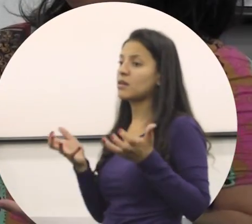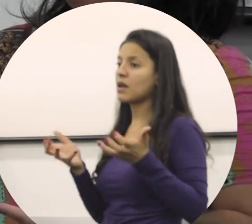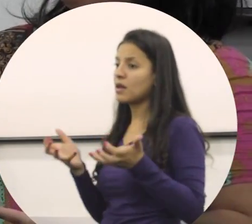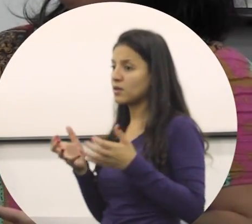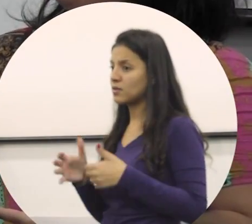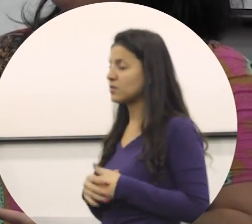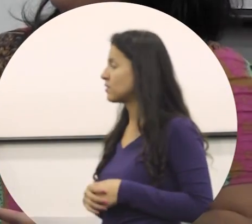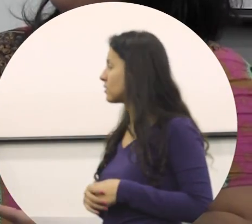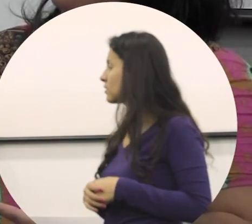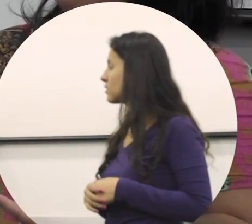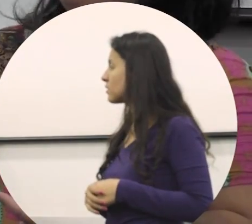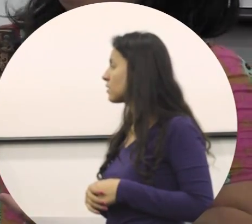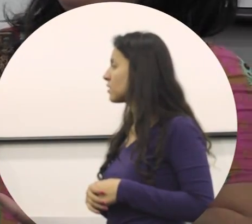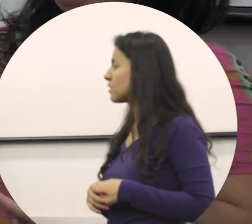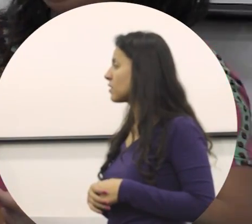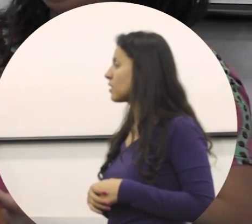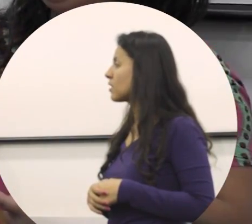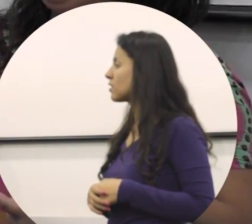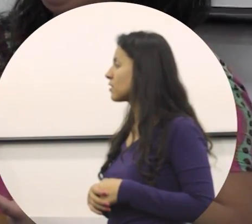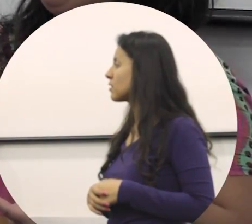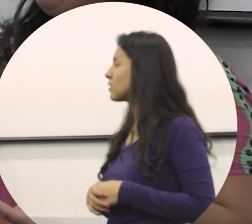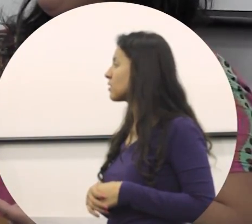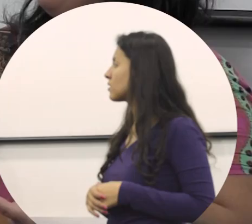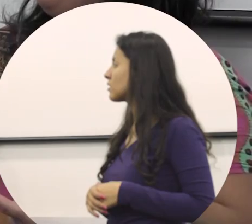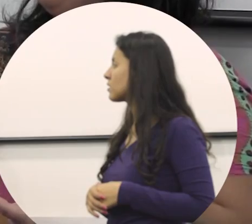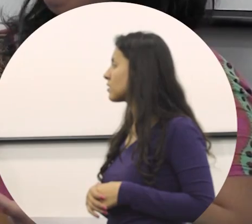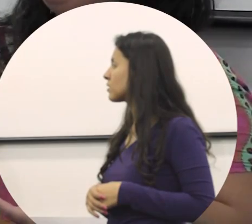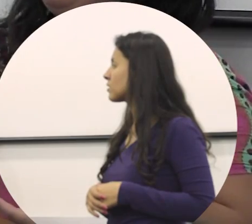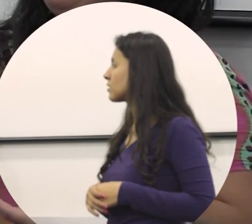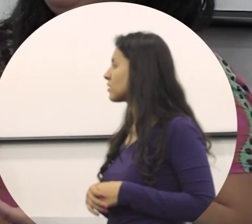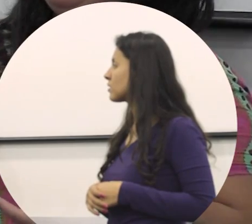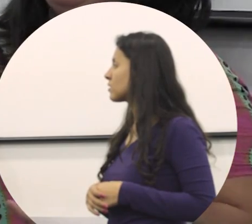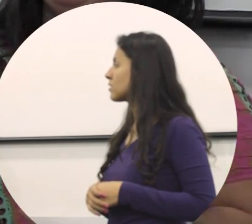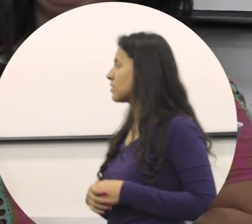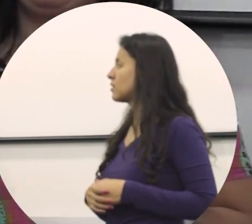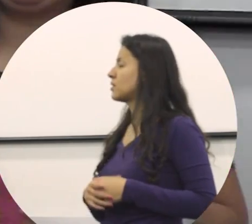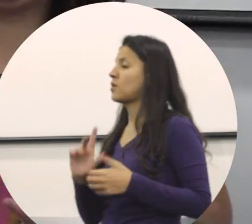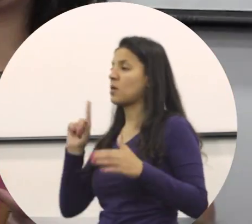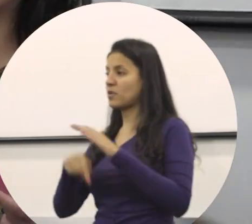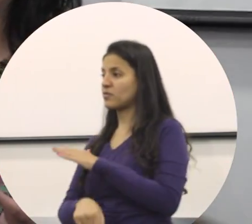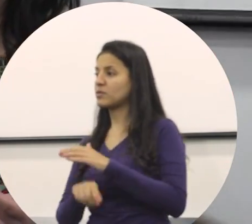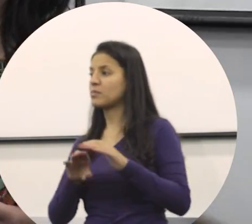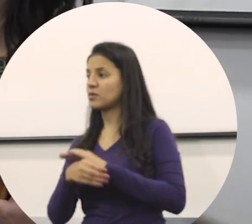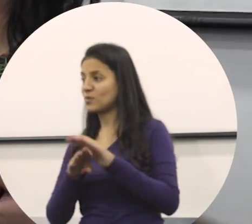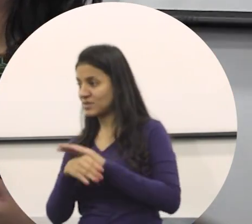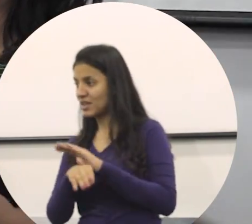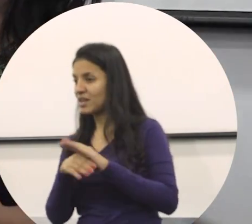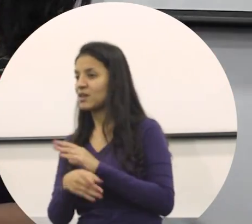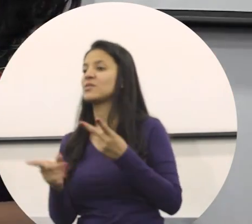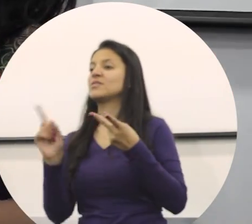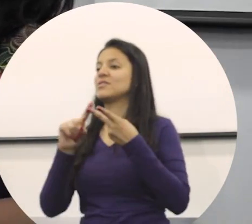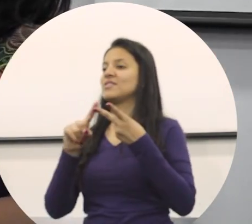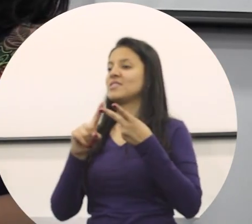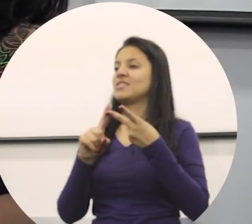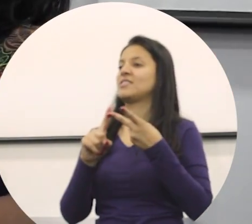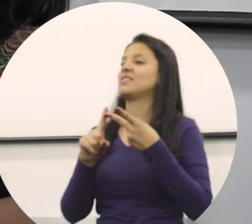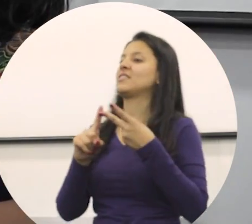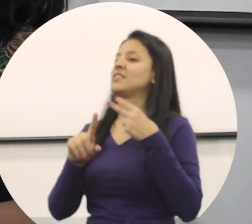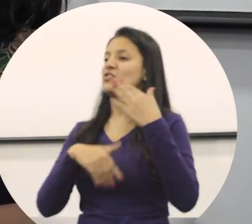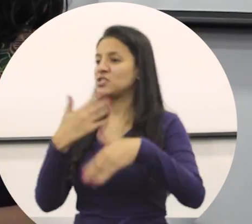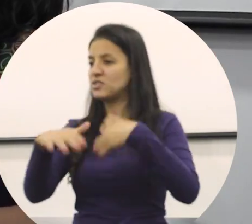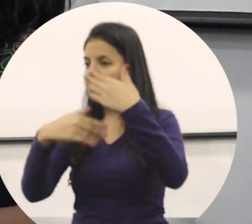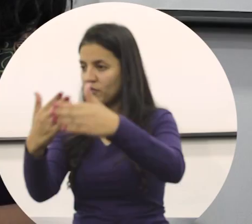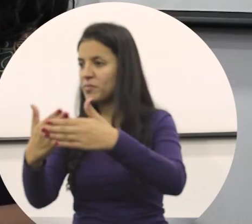quero. Ele faz para mim, né? Enfim, então, primeiro, o aprofundamento de conceitos na Libras. Segundo, desenvolvimento